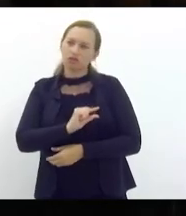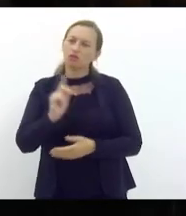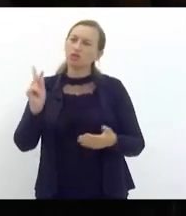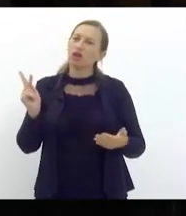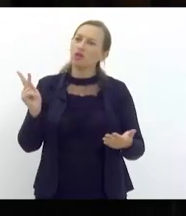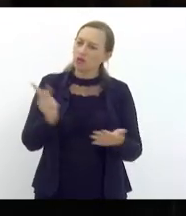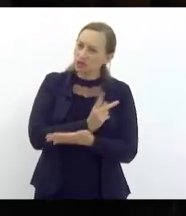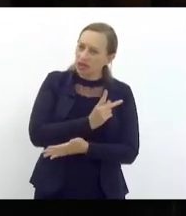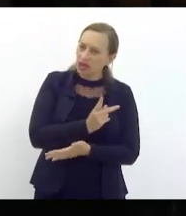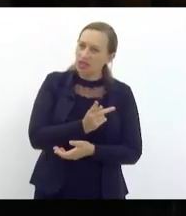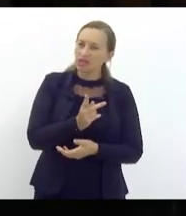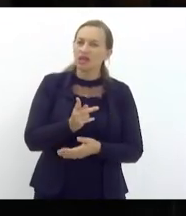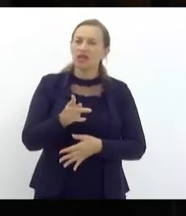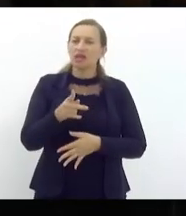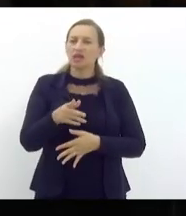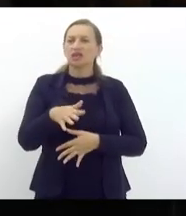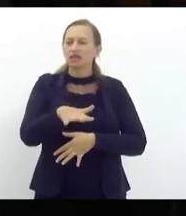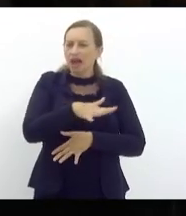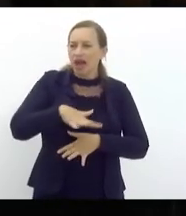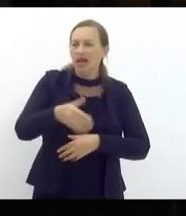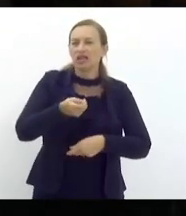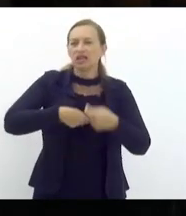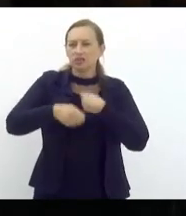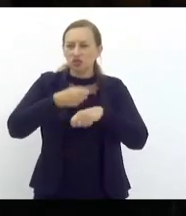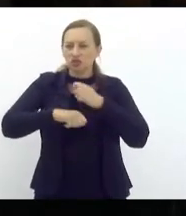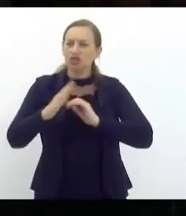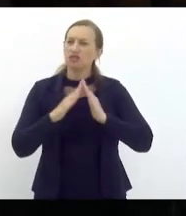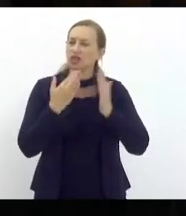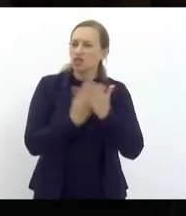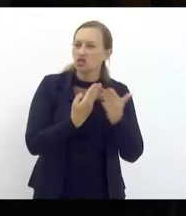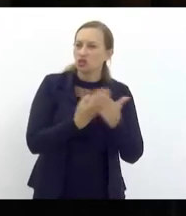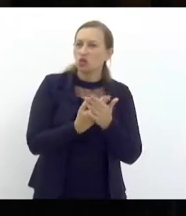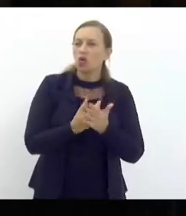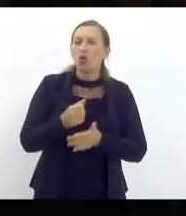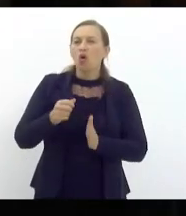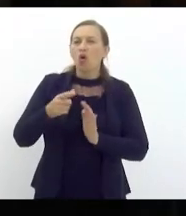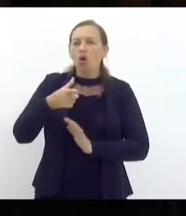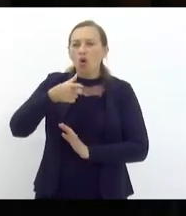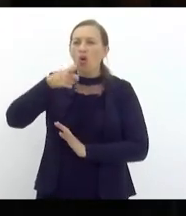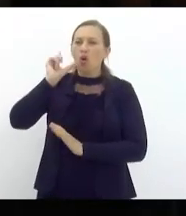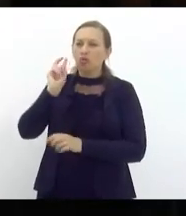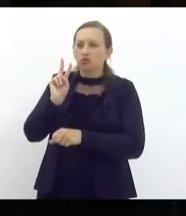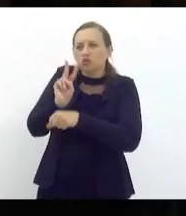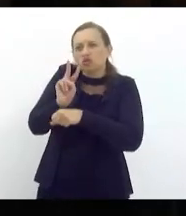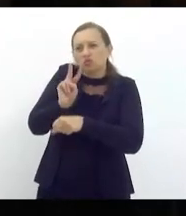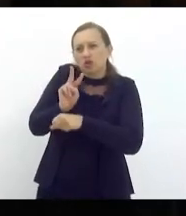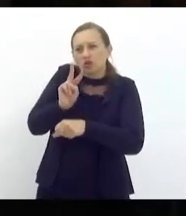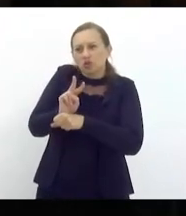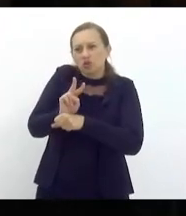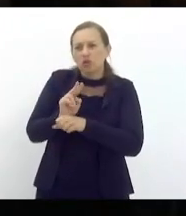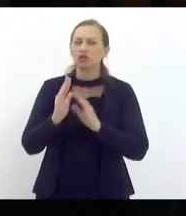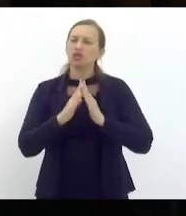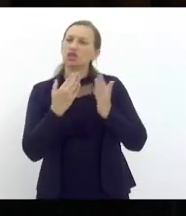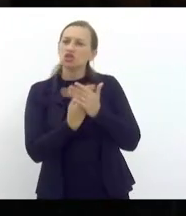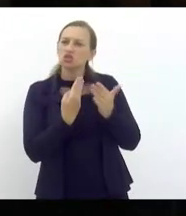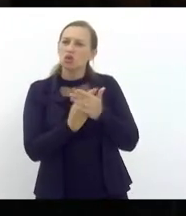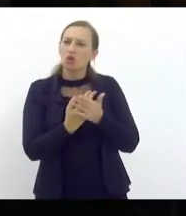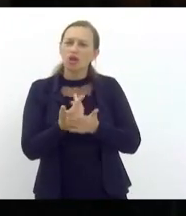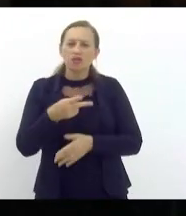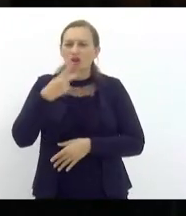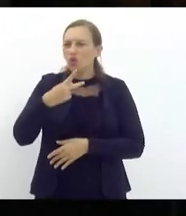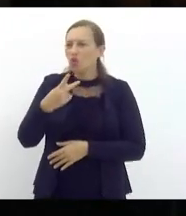os não docentes com os administrativos um inspetor ontem frente a sua casa falou eu não consigo sobreviver com o que eu recebo